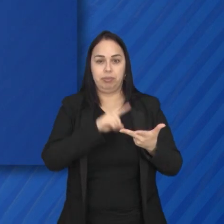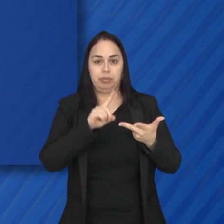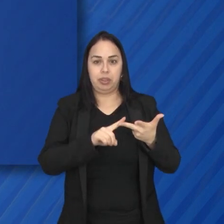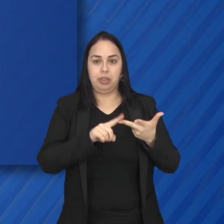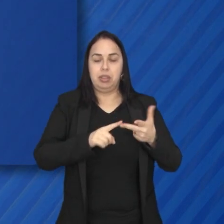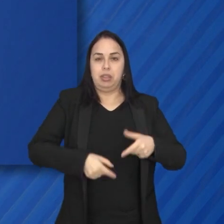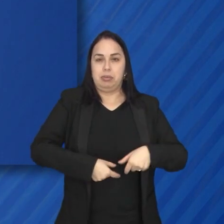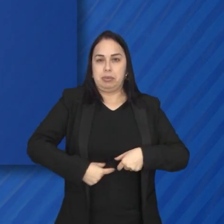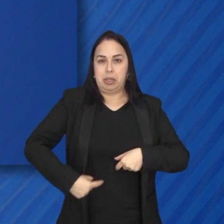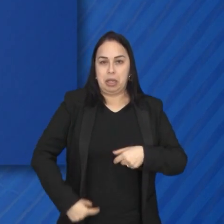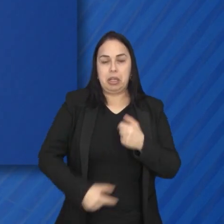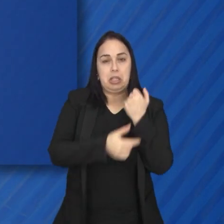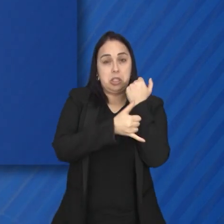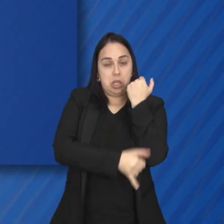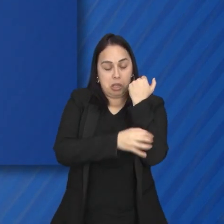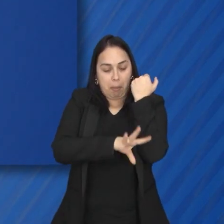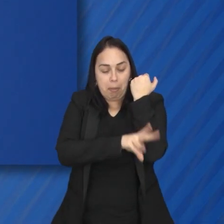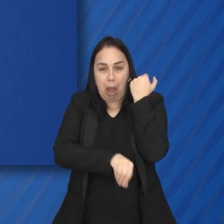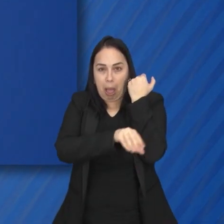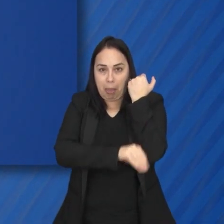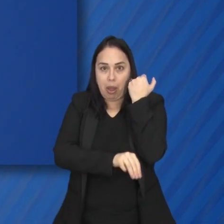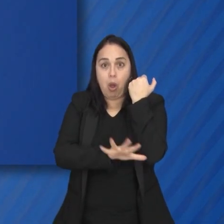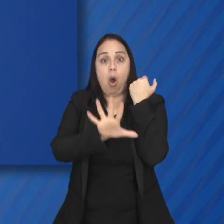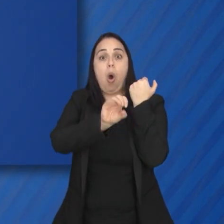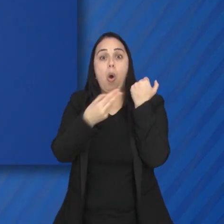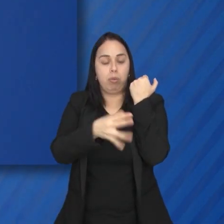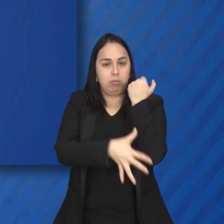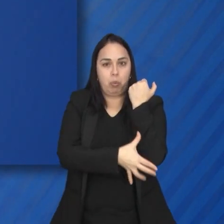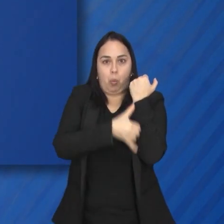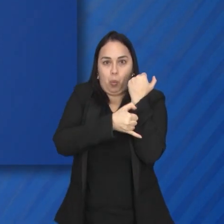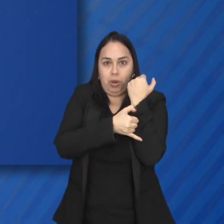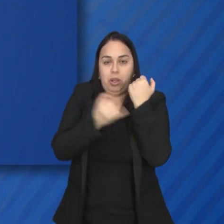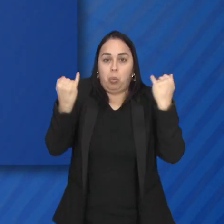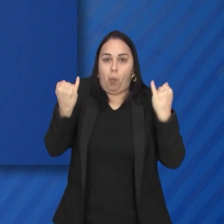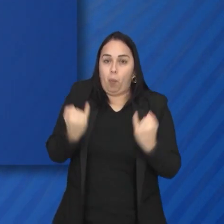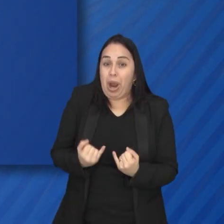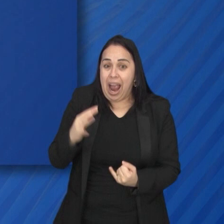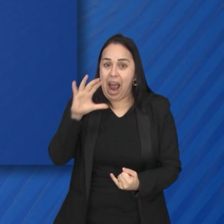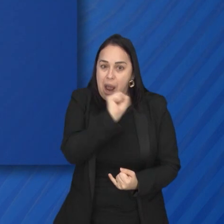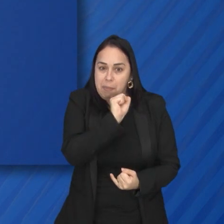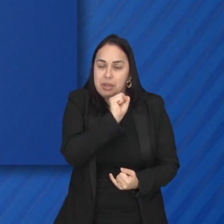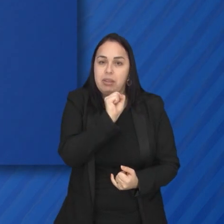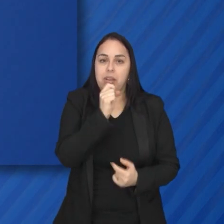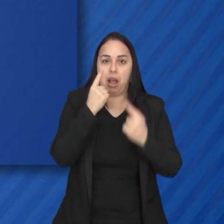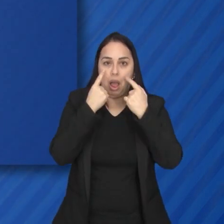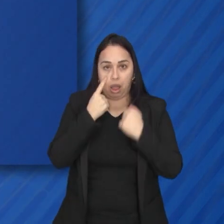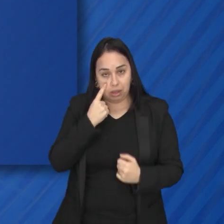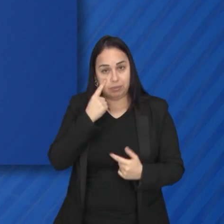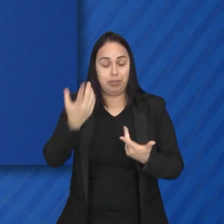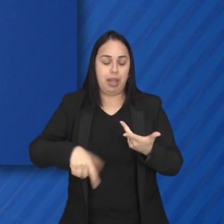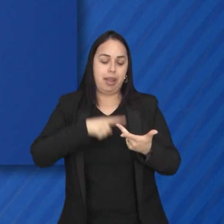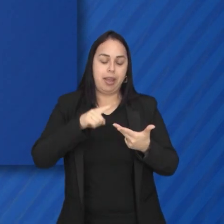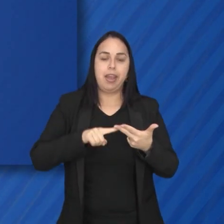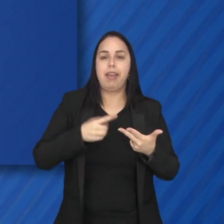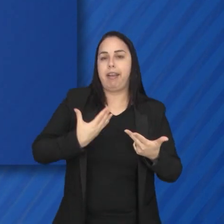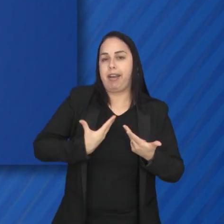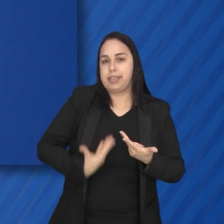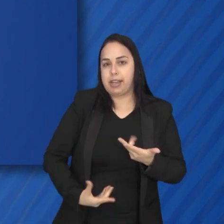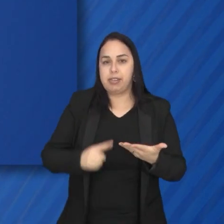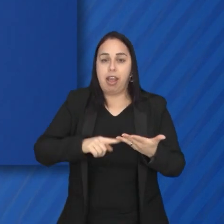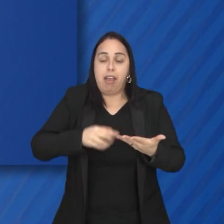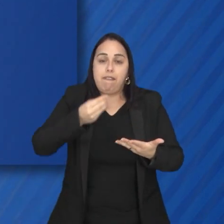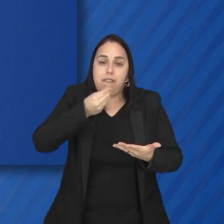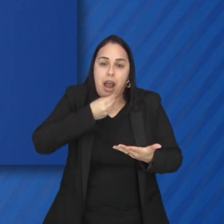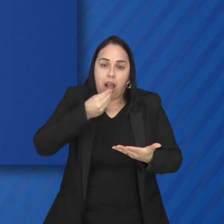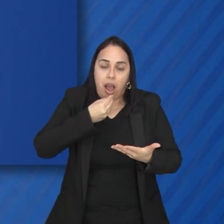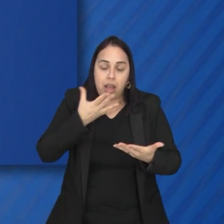duração, alteração no ritmo intestinal como diarreia ou constipação, emagrecimento rápido, além de anemia,